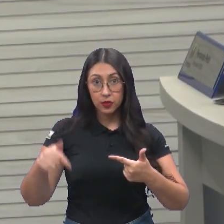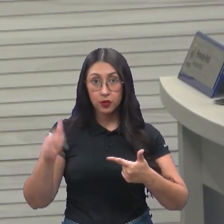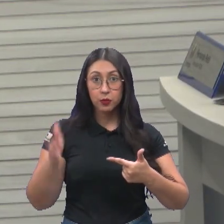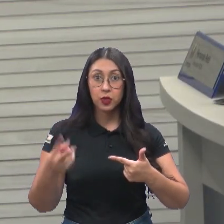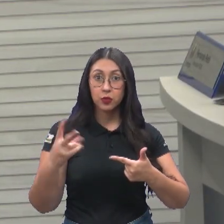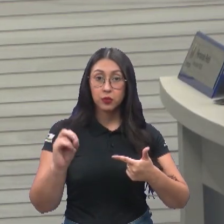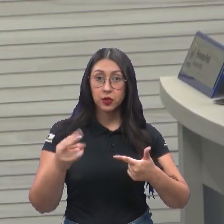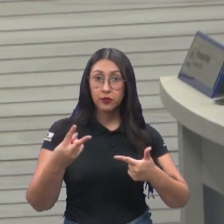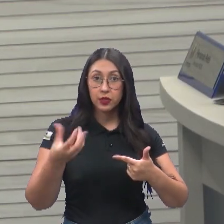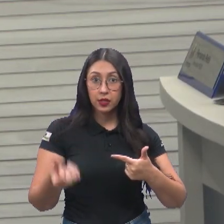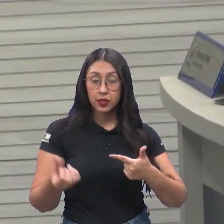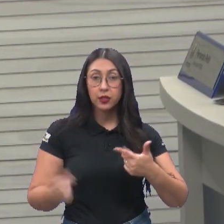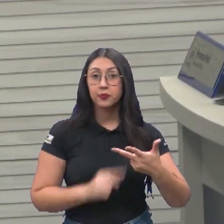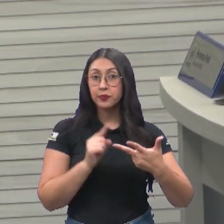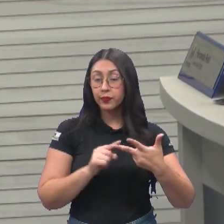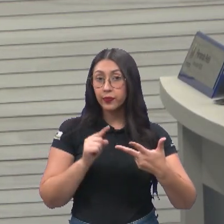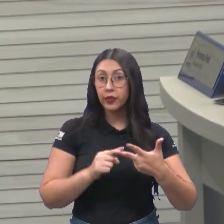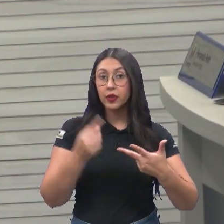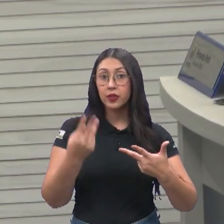3557/2026, do processo